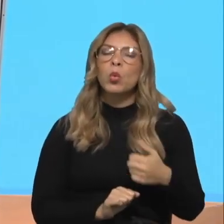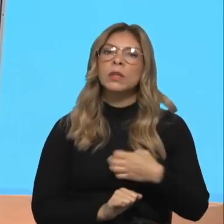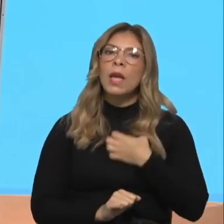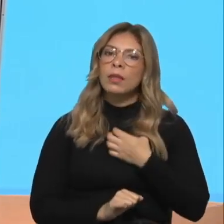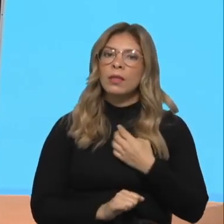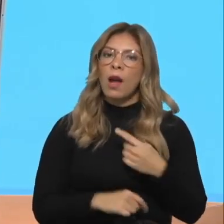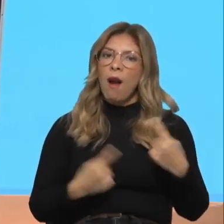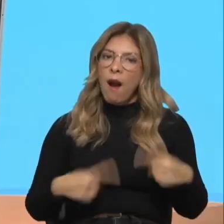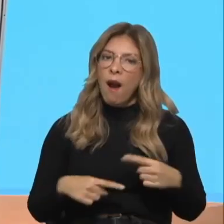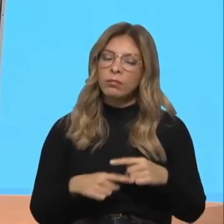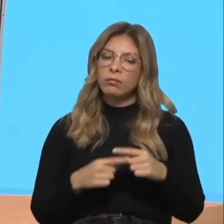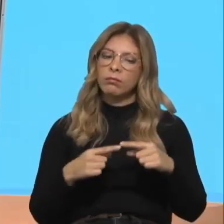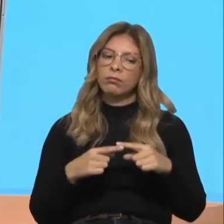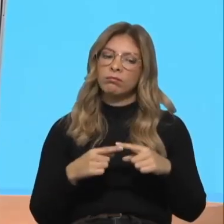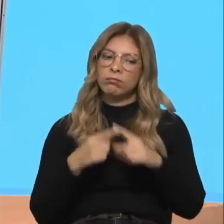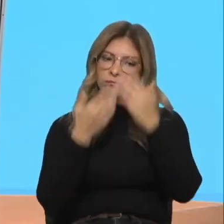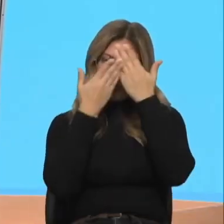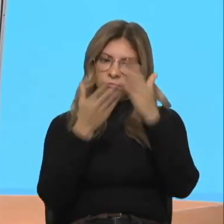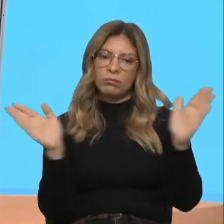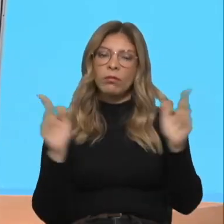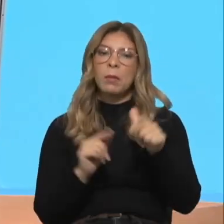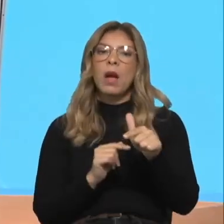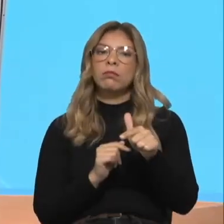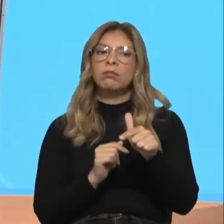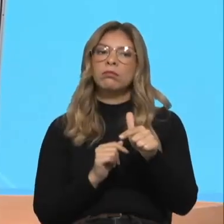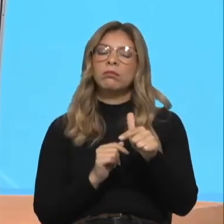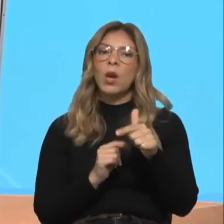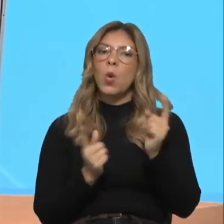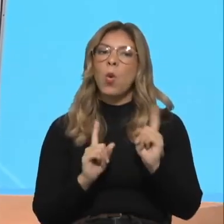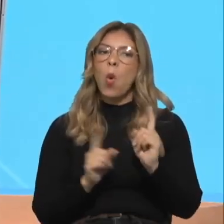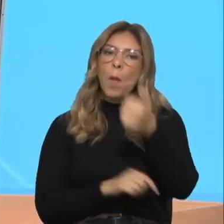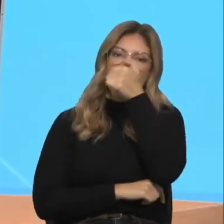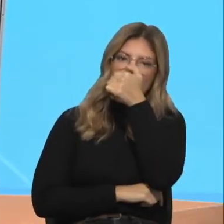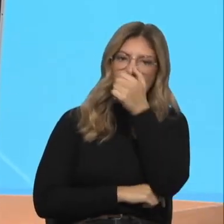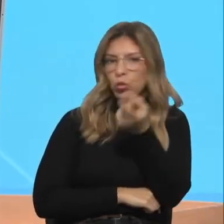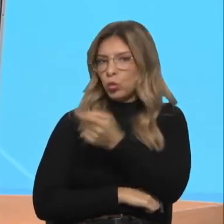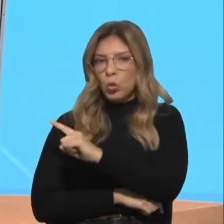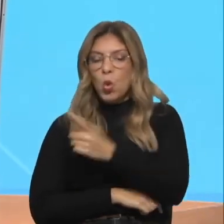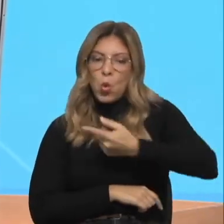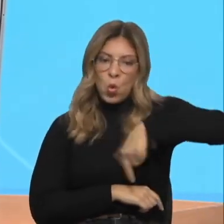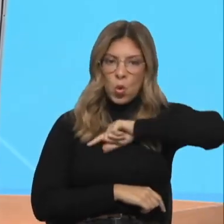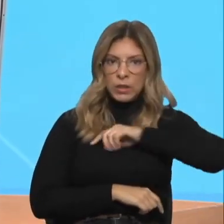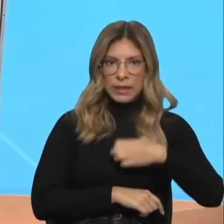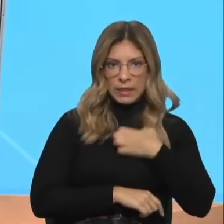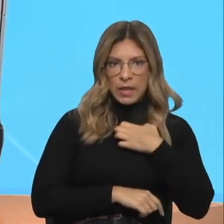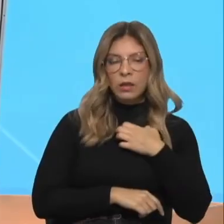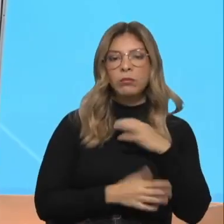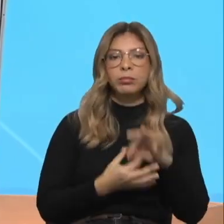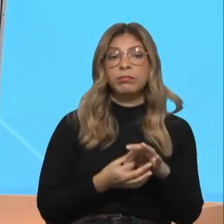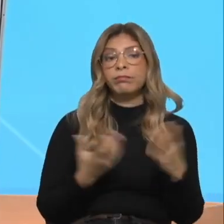espaço aberto e não um espaço ocupado. Nós, cristãos, dizemos que esse espaço é o Espírito